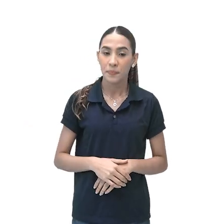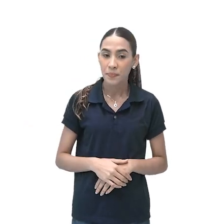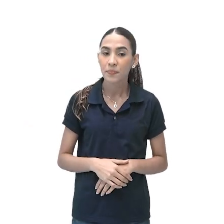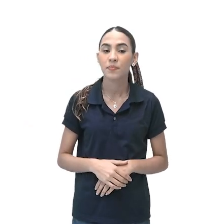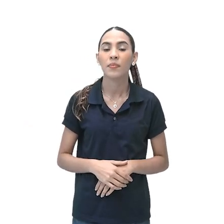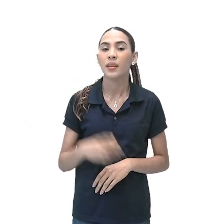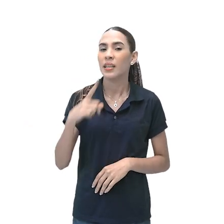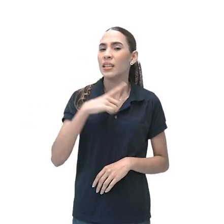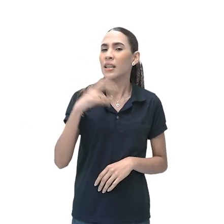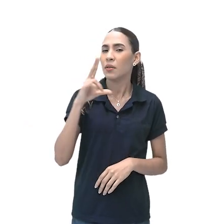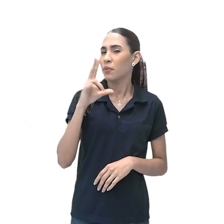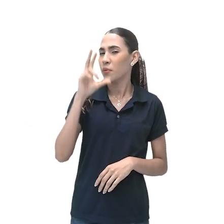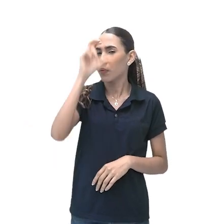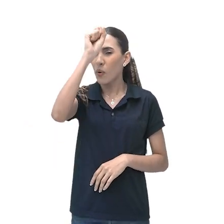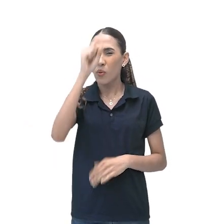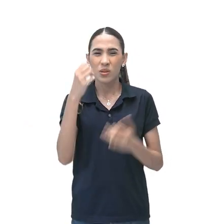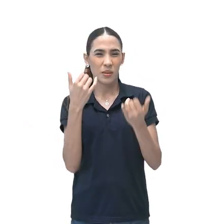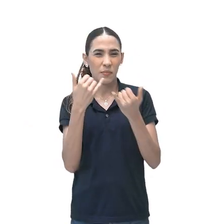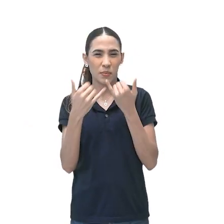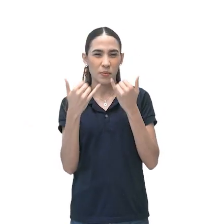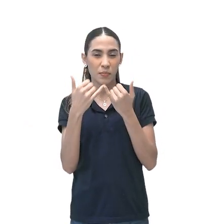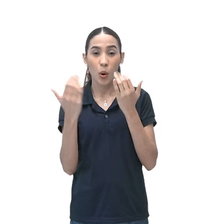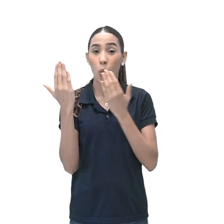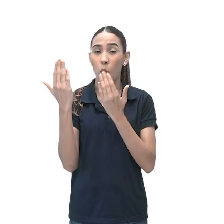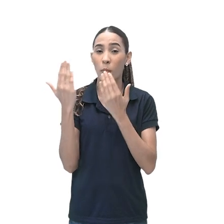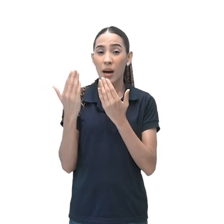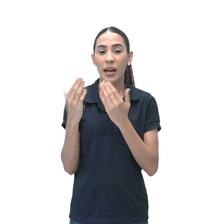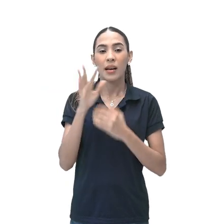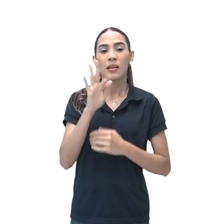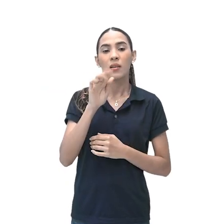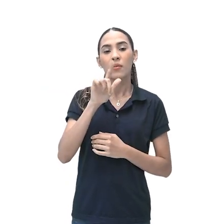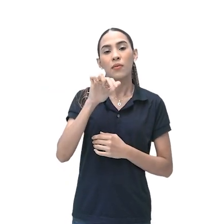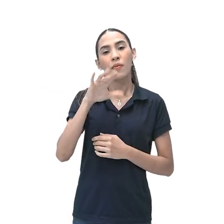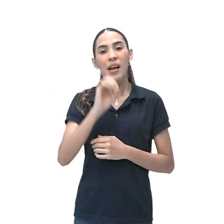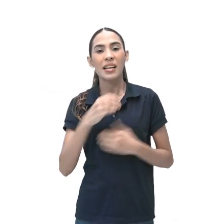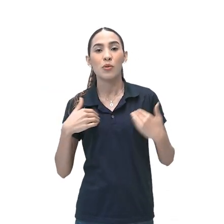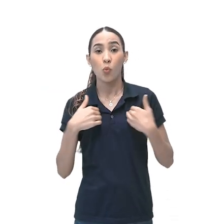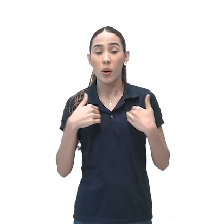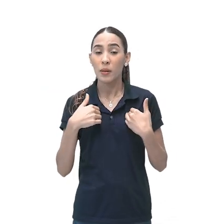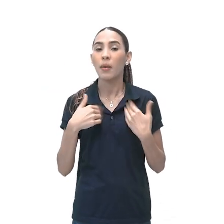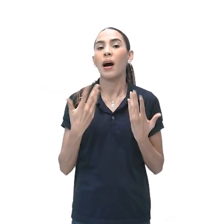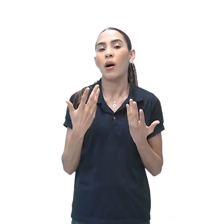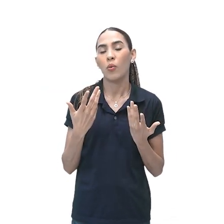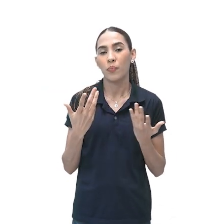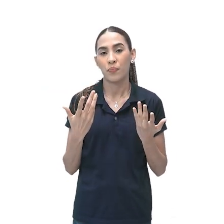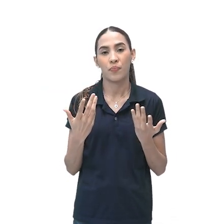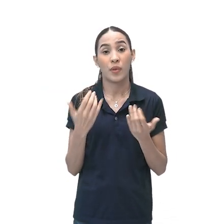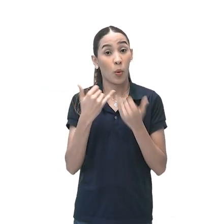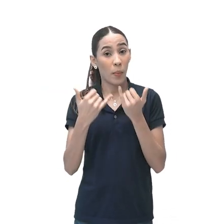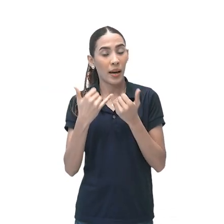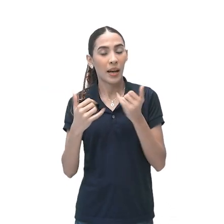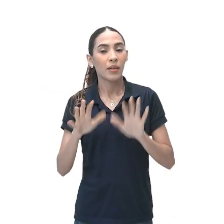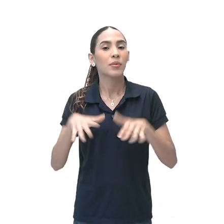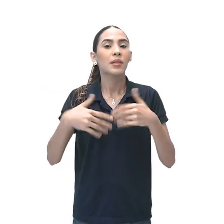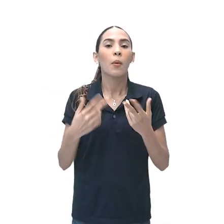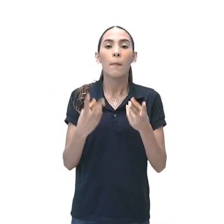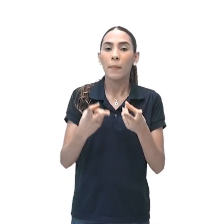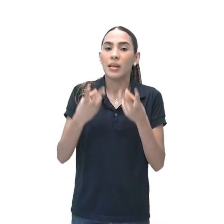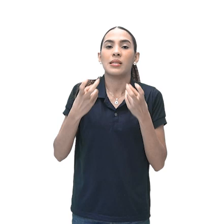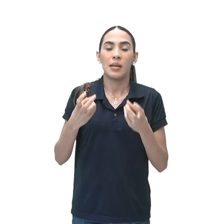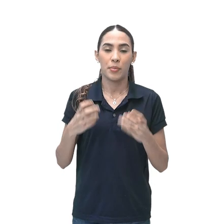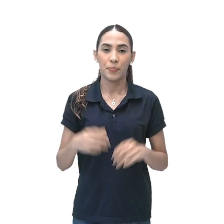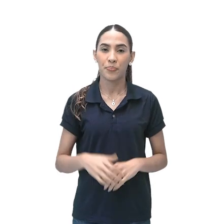jovem, que é comparado a um felino, a um animal novo, certo? Então, percebam que